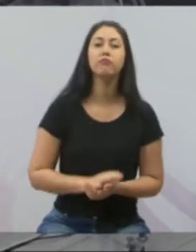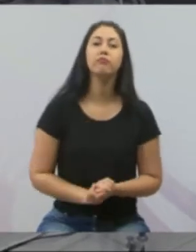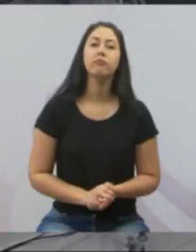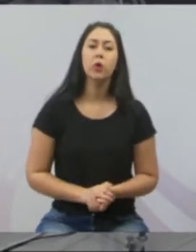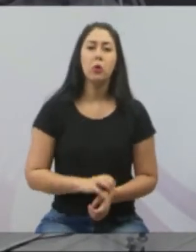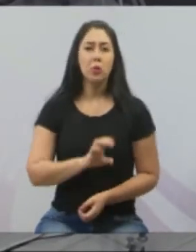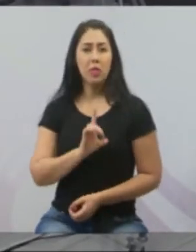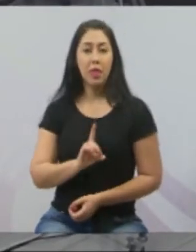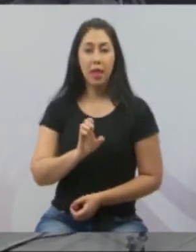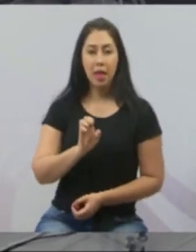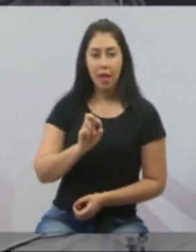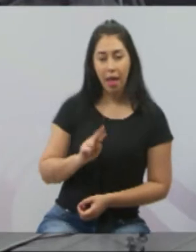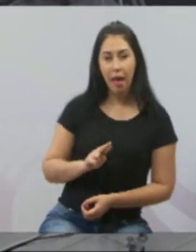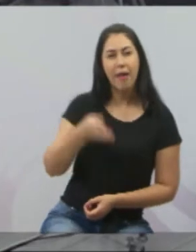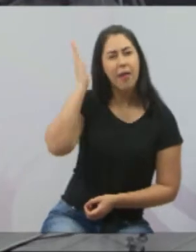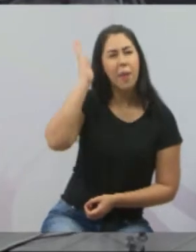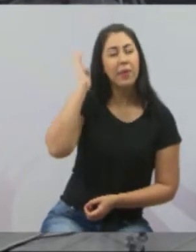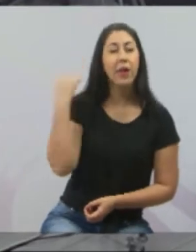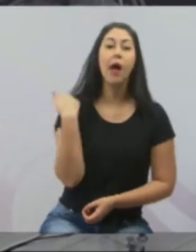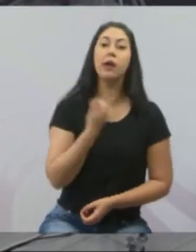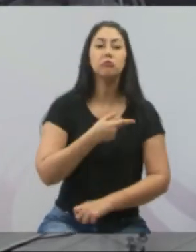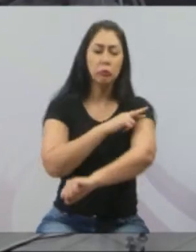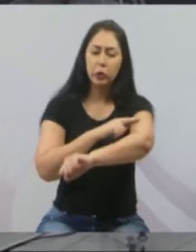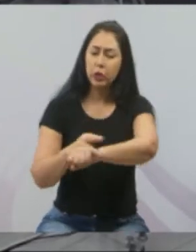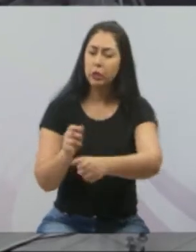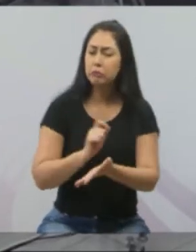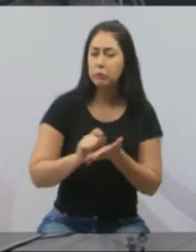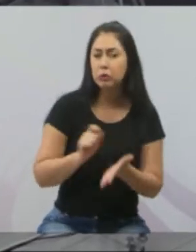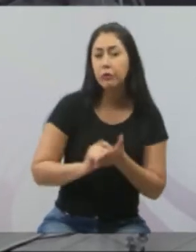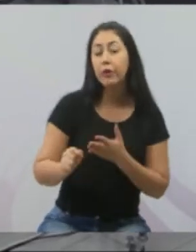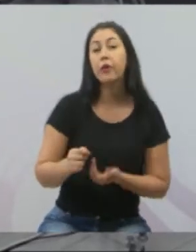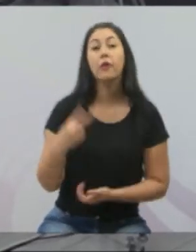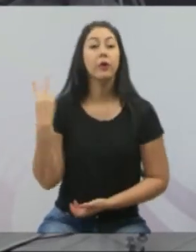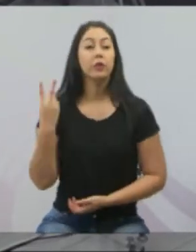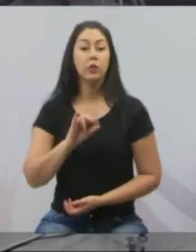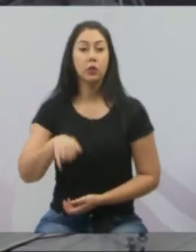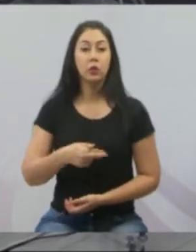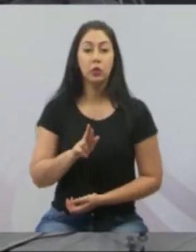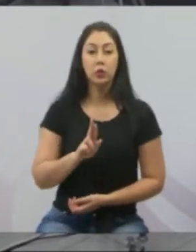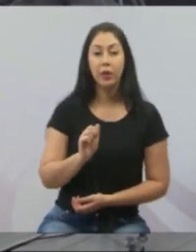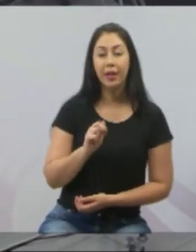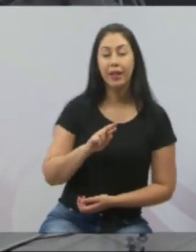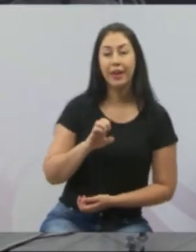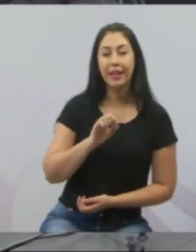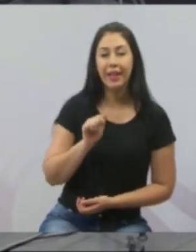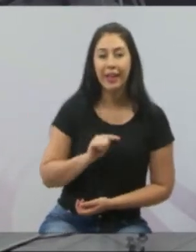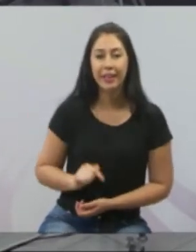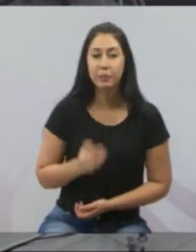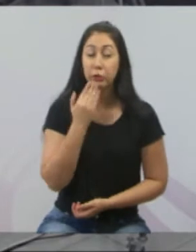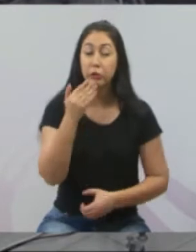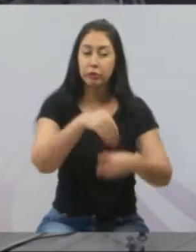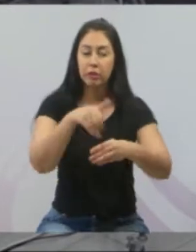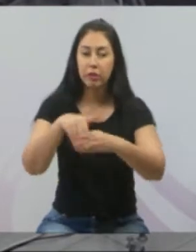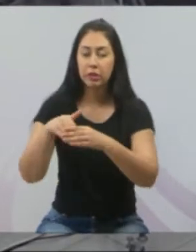fiação da rede de energia elétrica na Avenida 13, do conjunto 22 de Abril, em Jacareí. Ressaltamos que estivemos no mencionado local